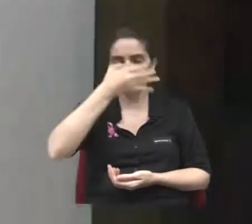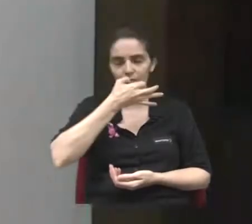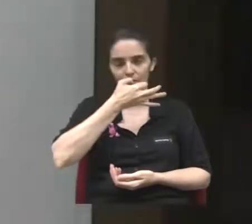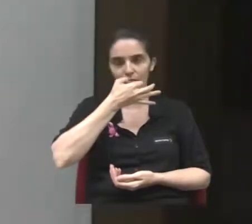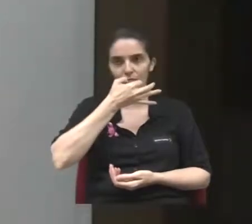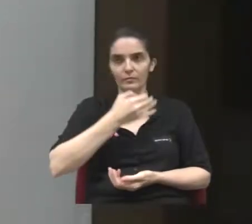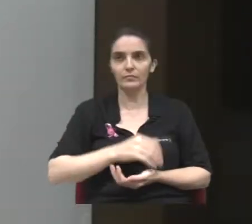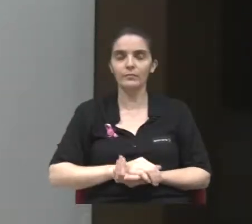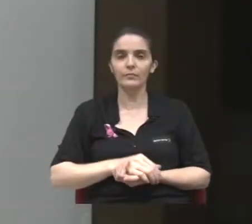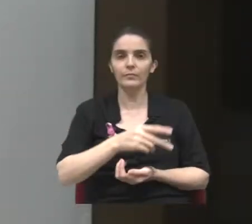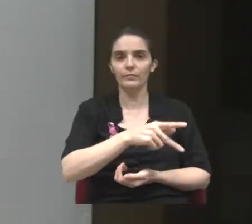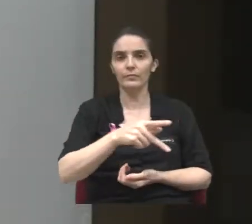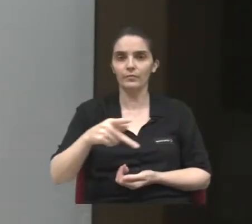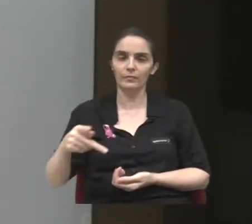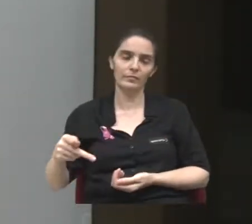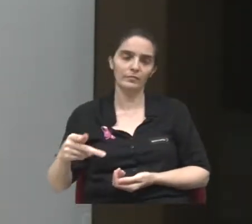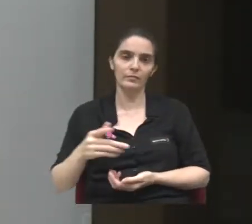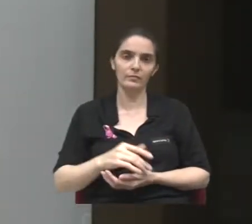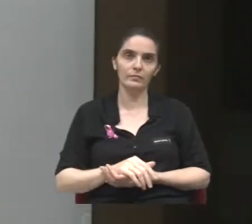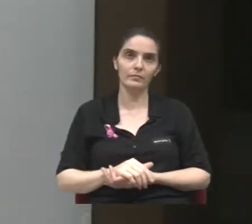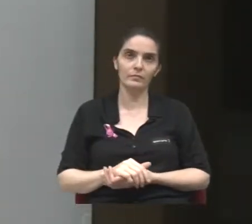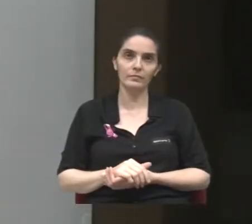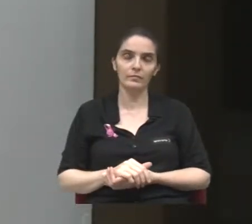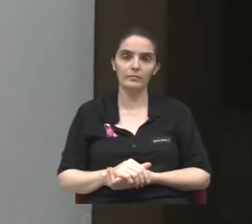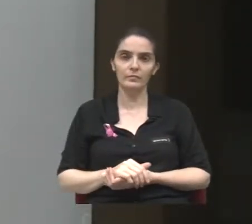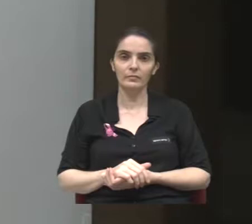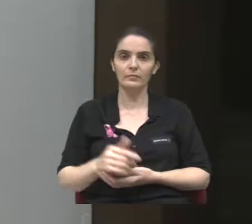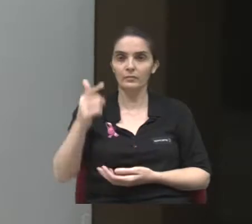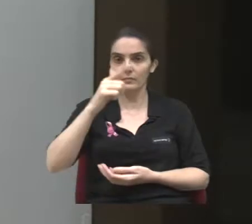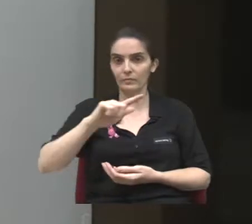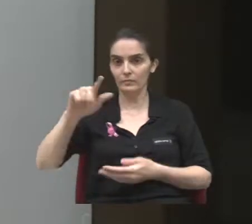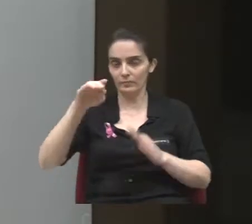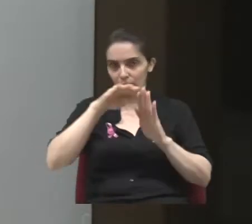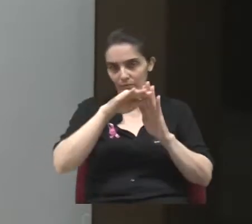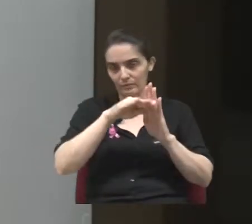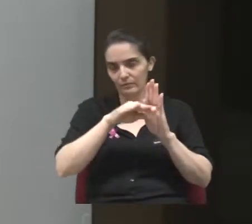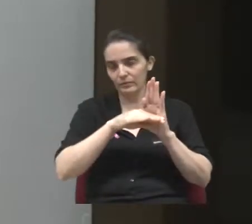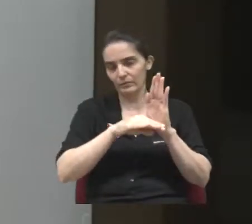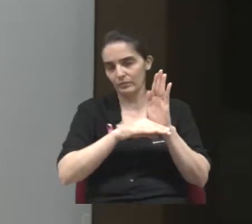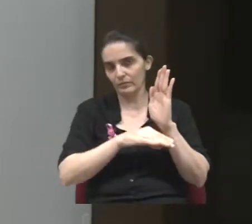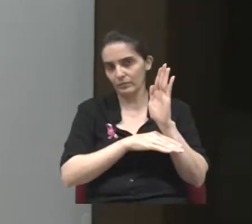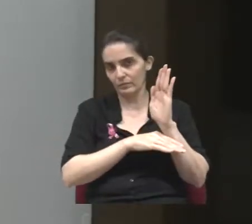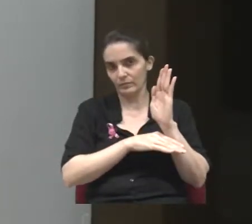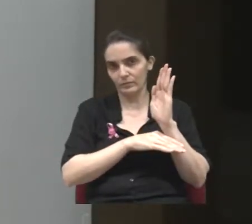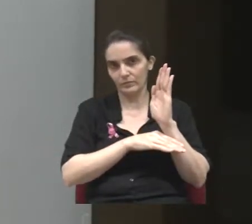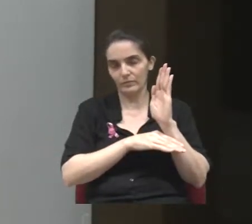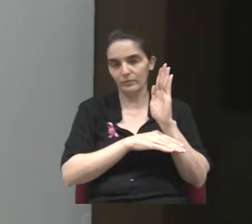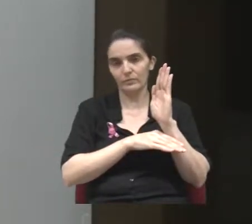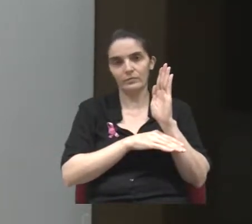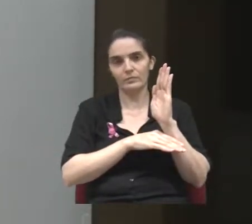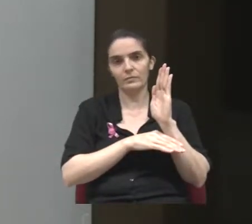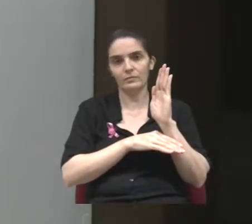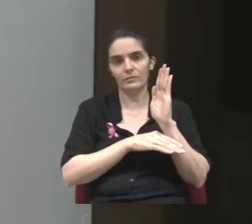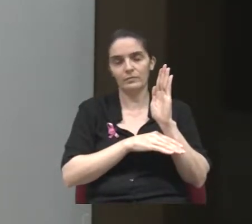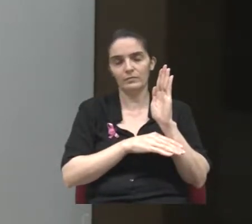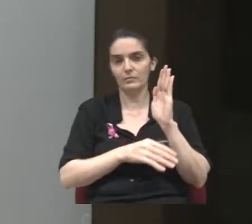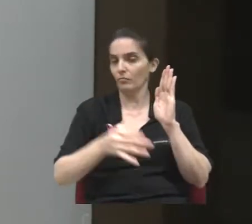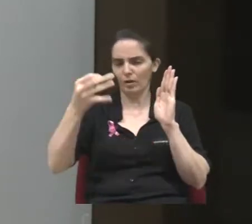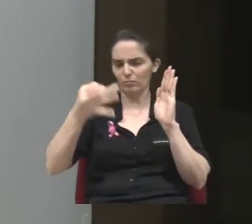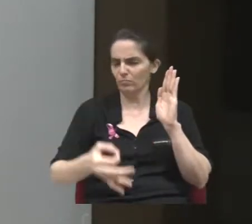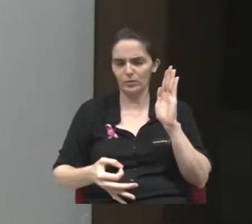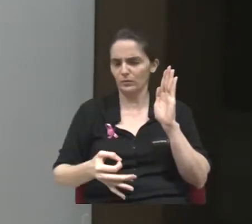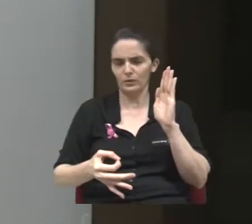presidente, há um outro programa que ainda não está também devidamente fechado pelo governo federal,